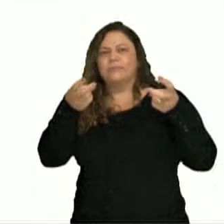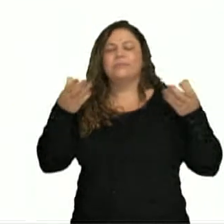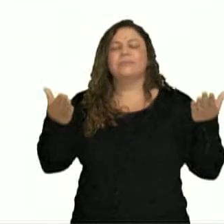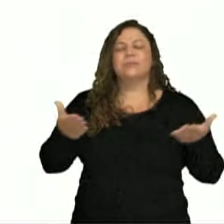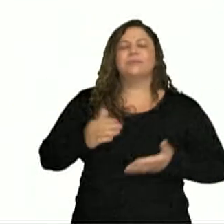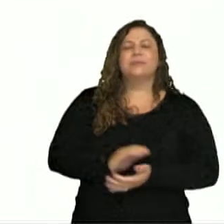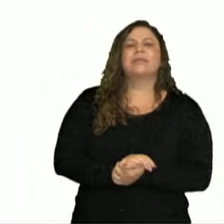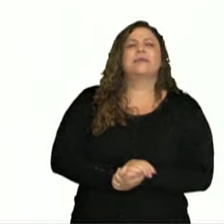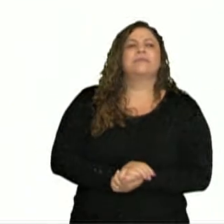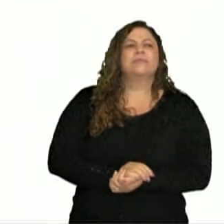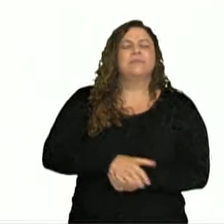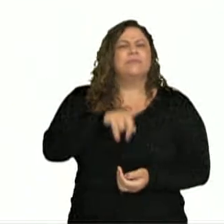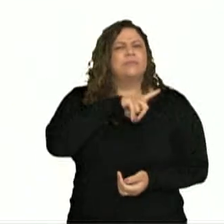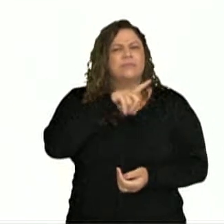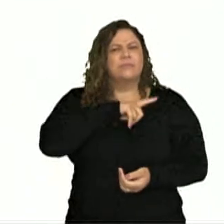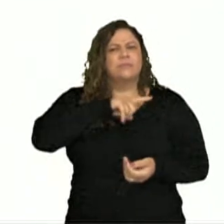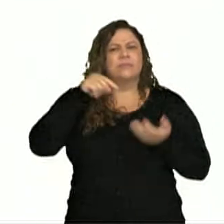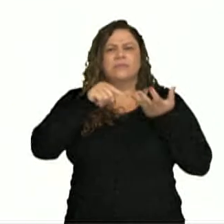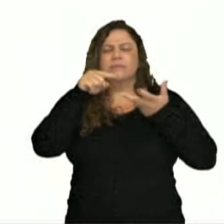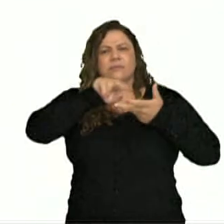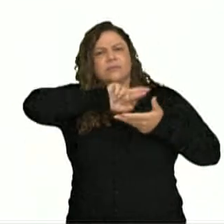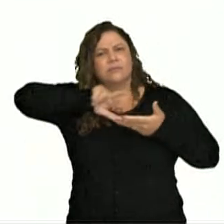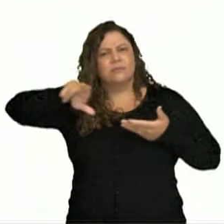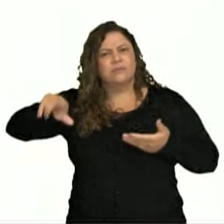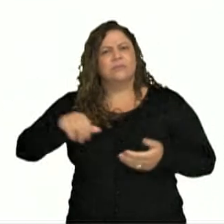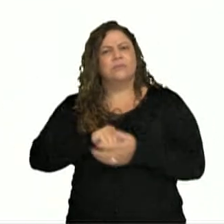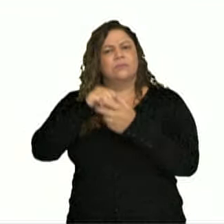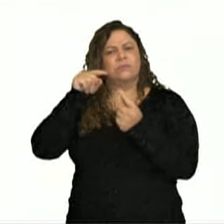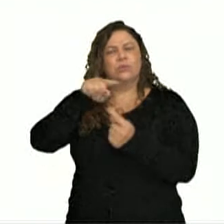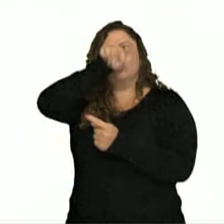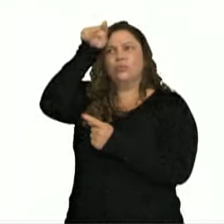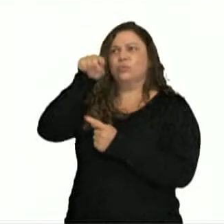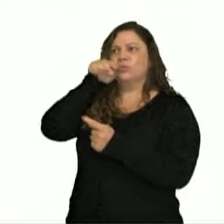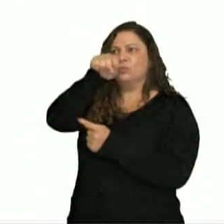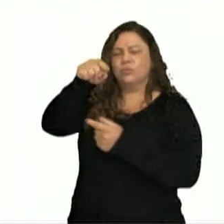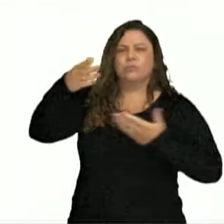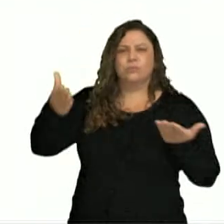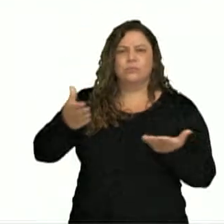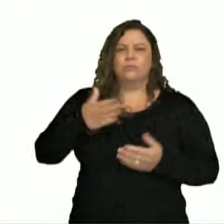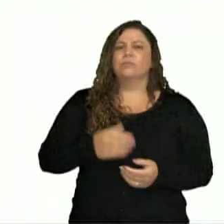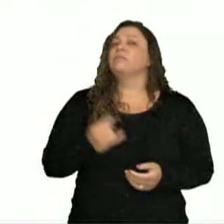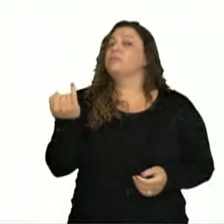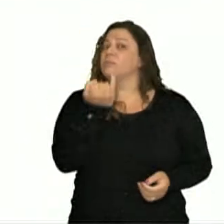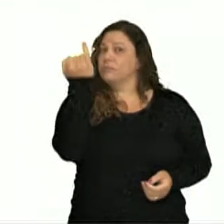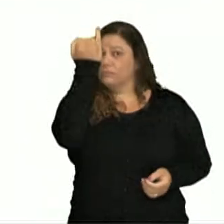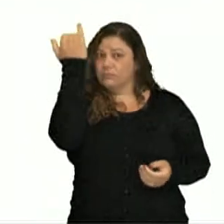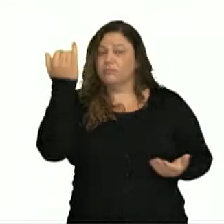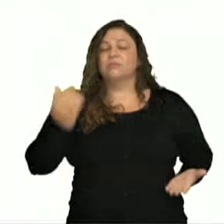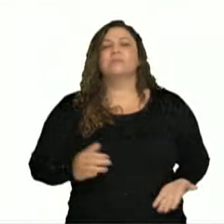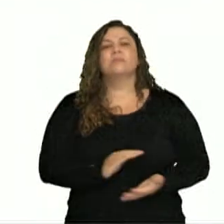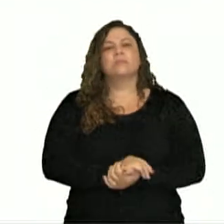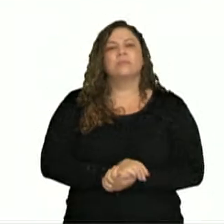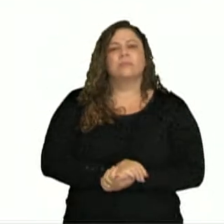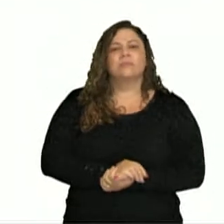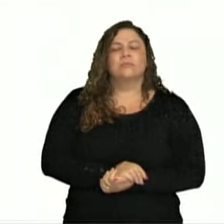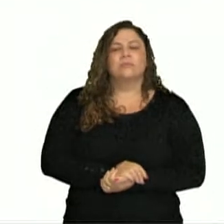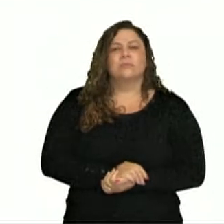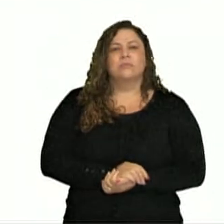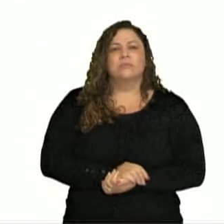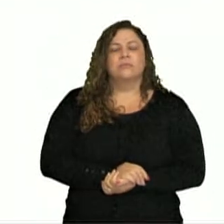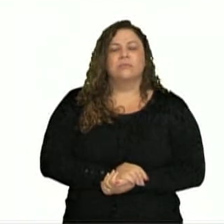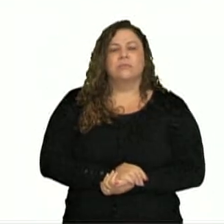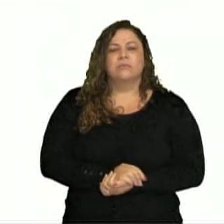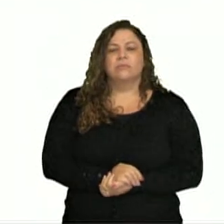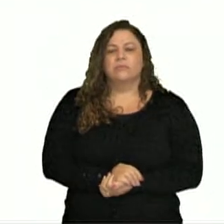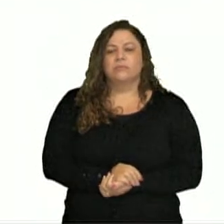gente vê que todas elas têm aí o ponto de exclamação, bem importante, né? Quando você está fazendo uma declaração, está